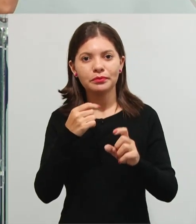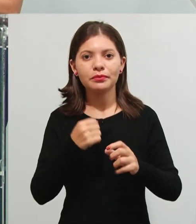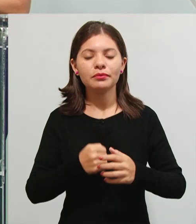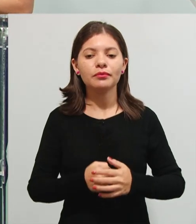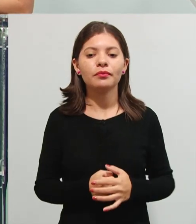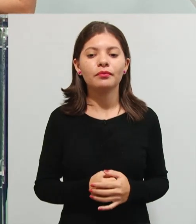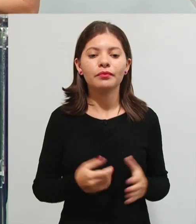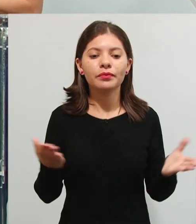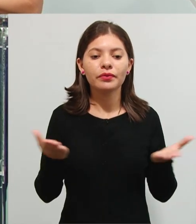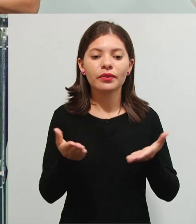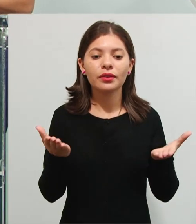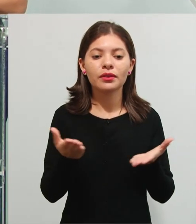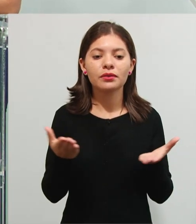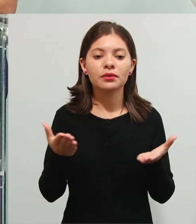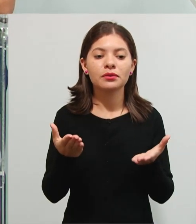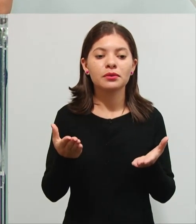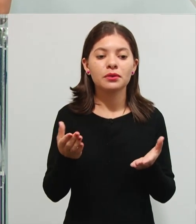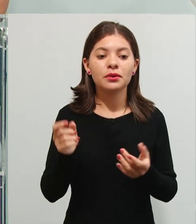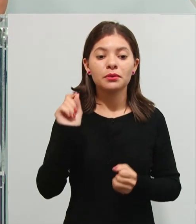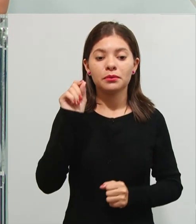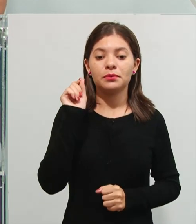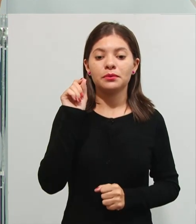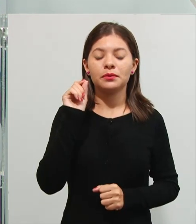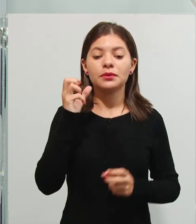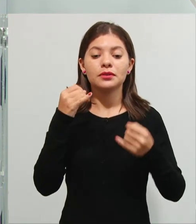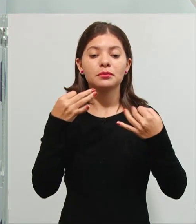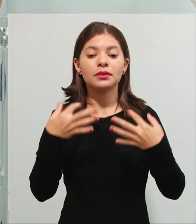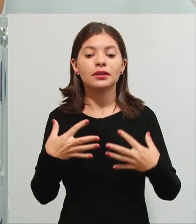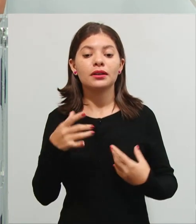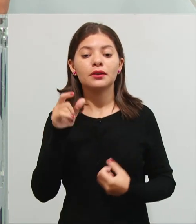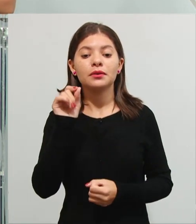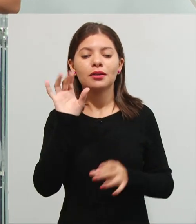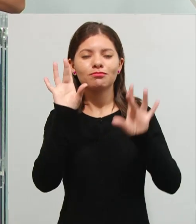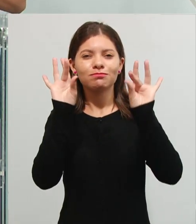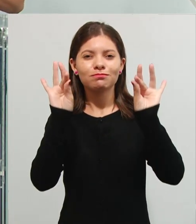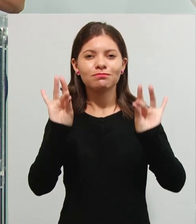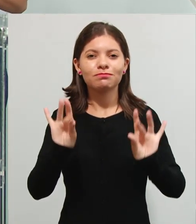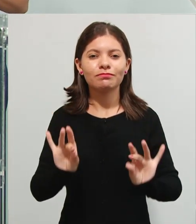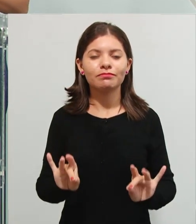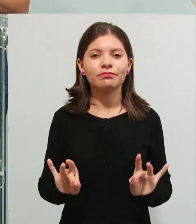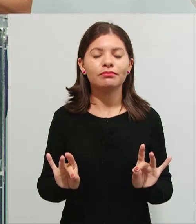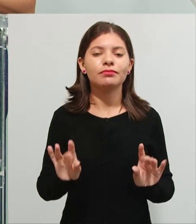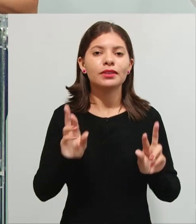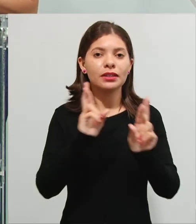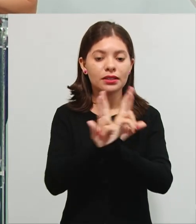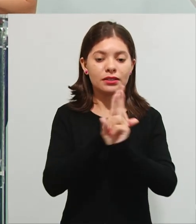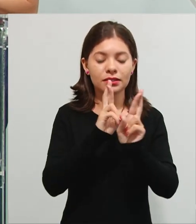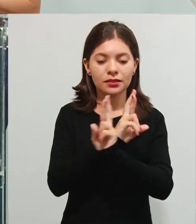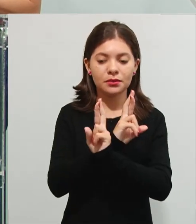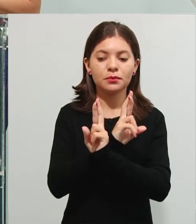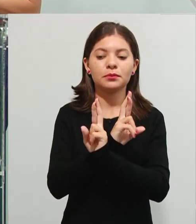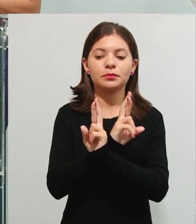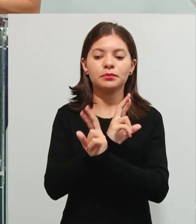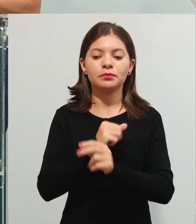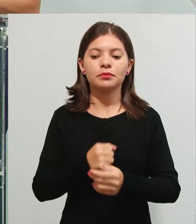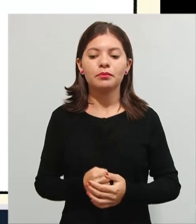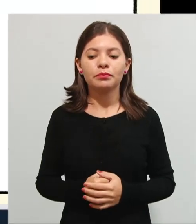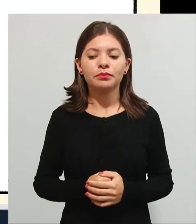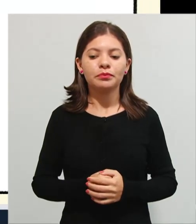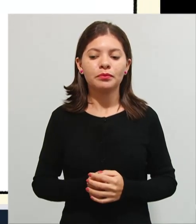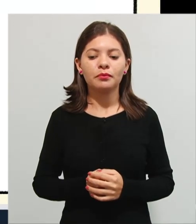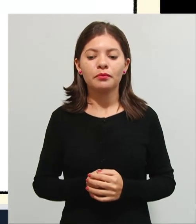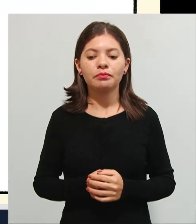utilizando para estar melhorando a nossa produtividade. Nós vamos falar de forma mais